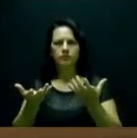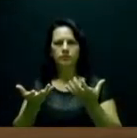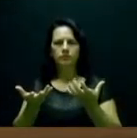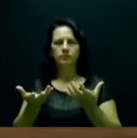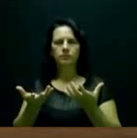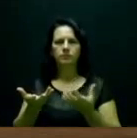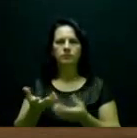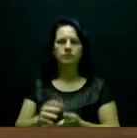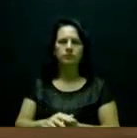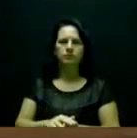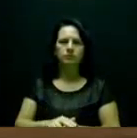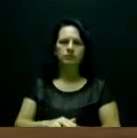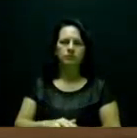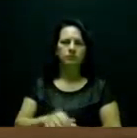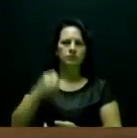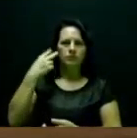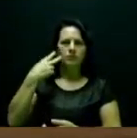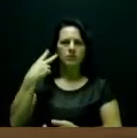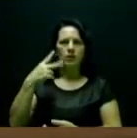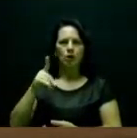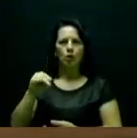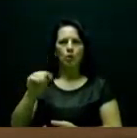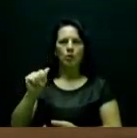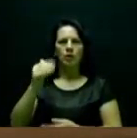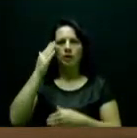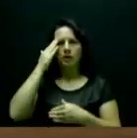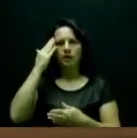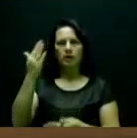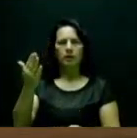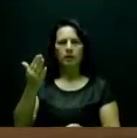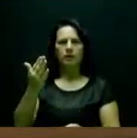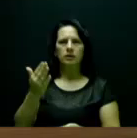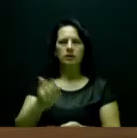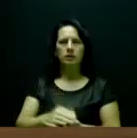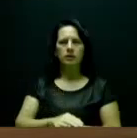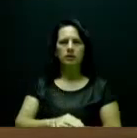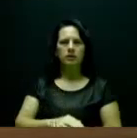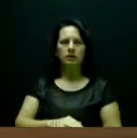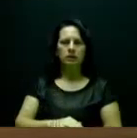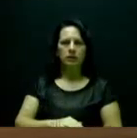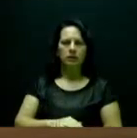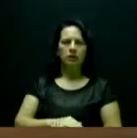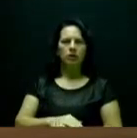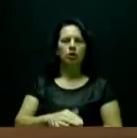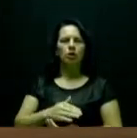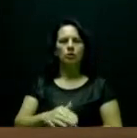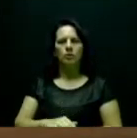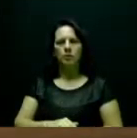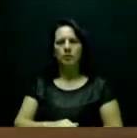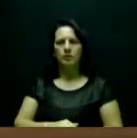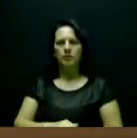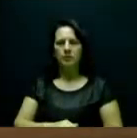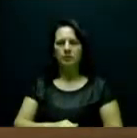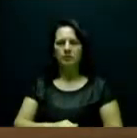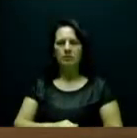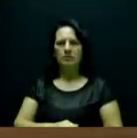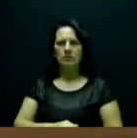momento, vereador Doda, agradecer o convite de Vossa Excelência